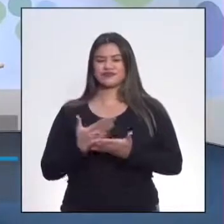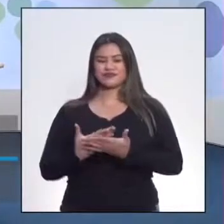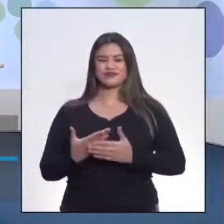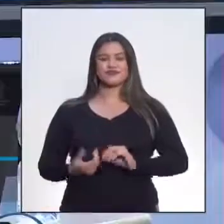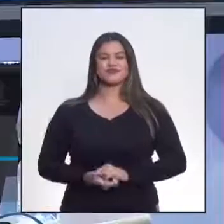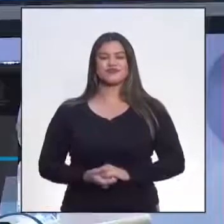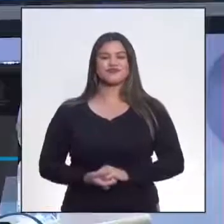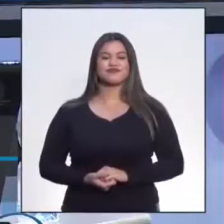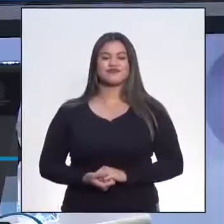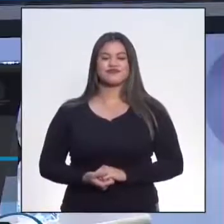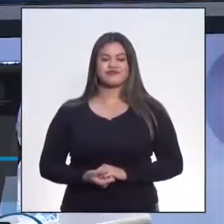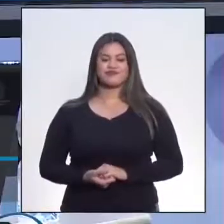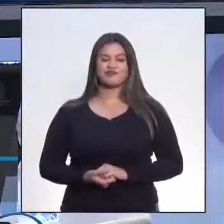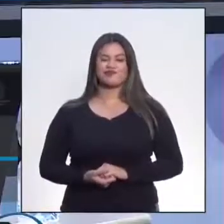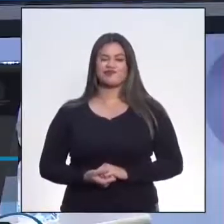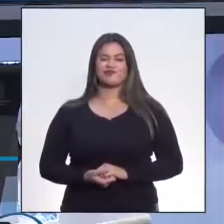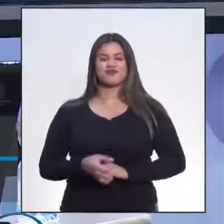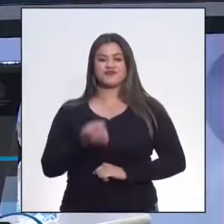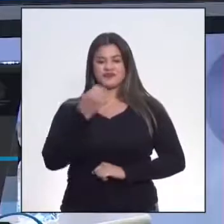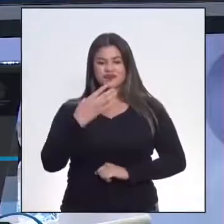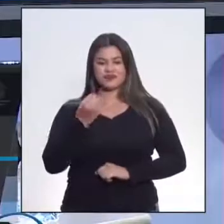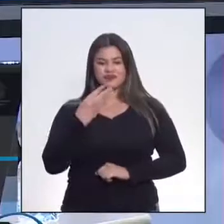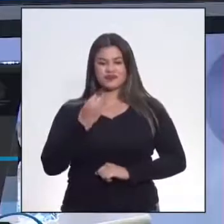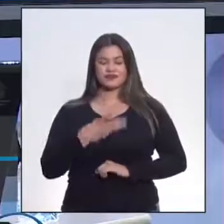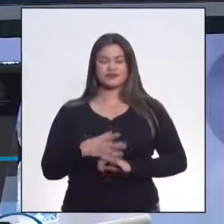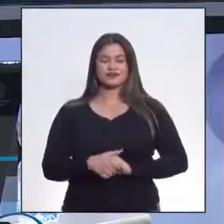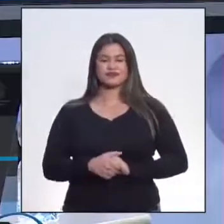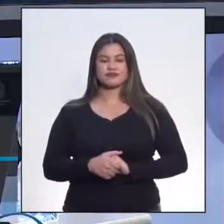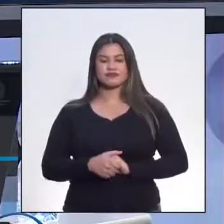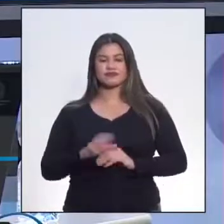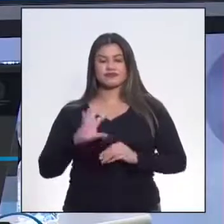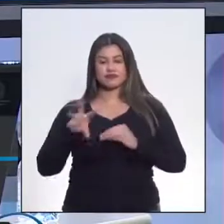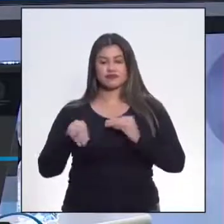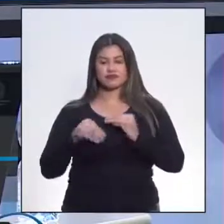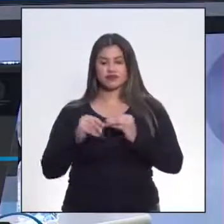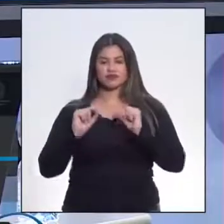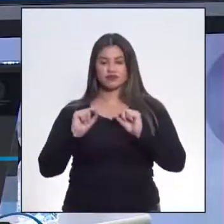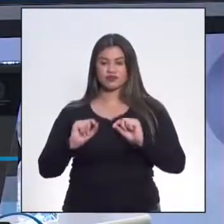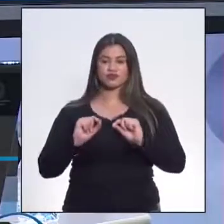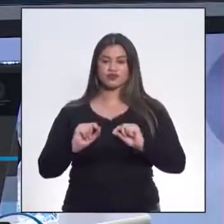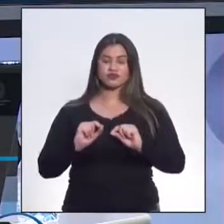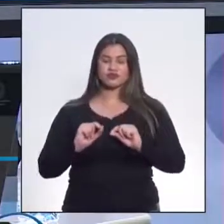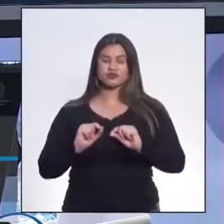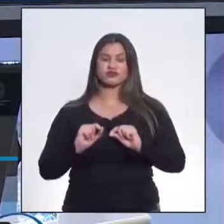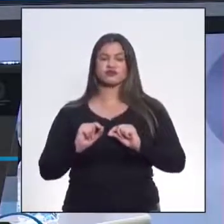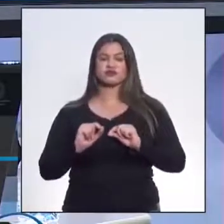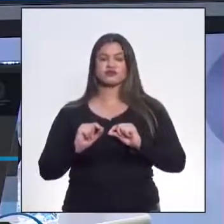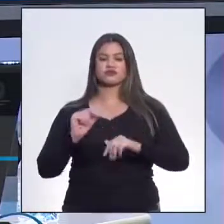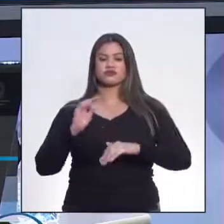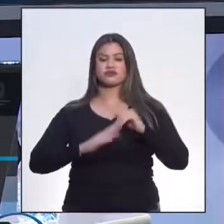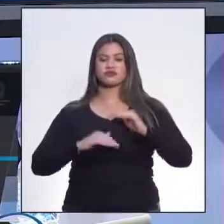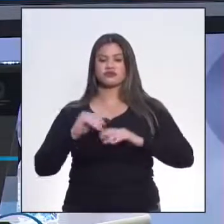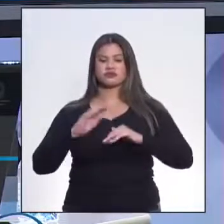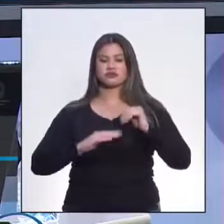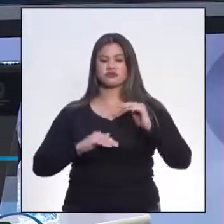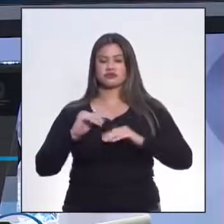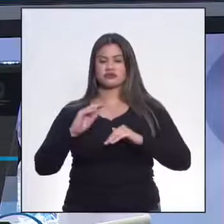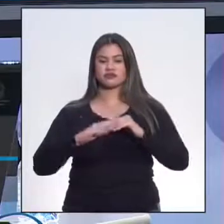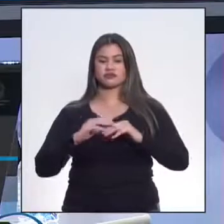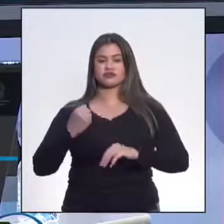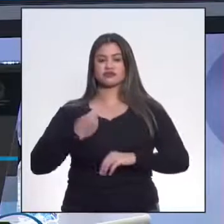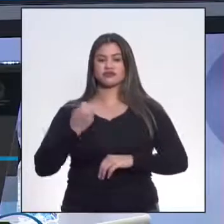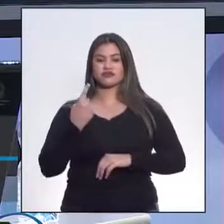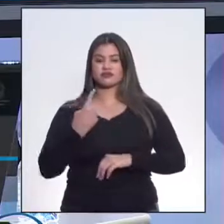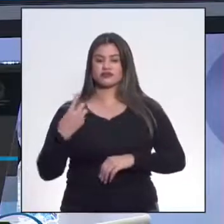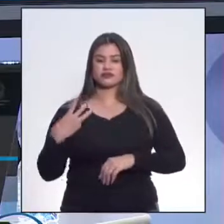nós. Muito bem. Eu gostaria, né, de complementar o que a professora falou, que nessa habilidade 13 que